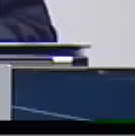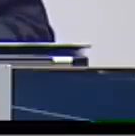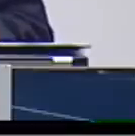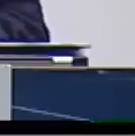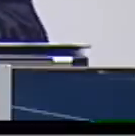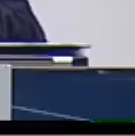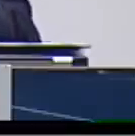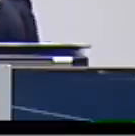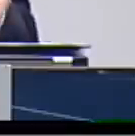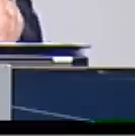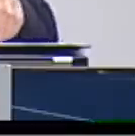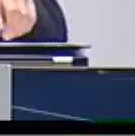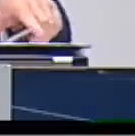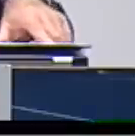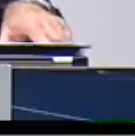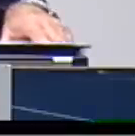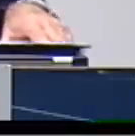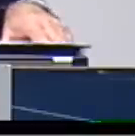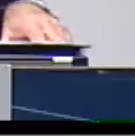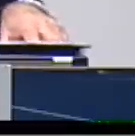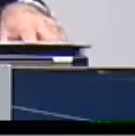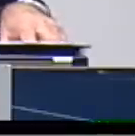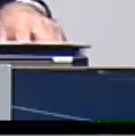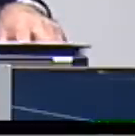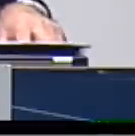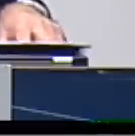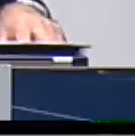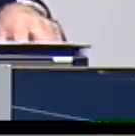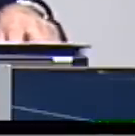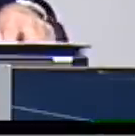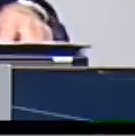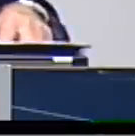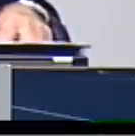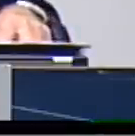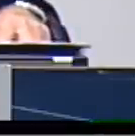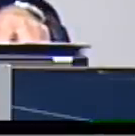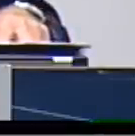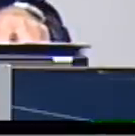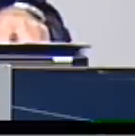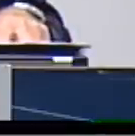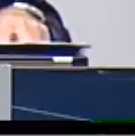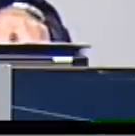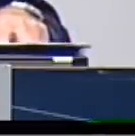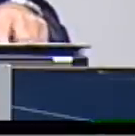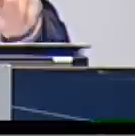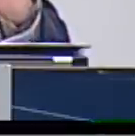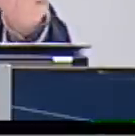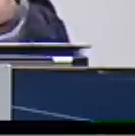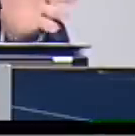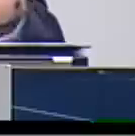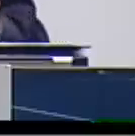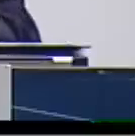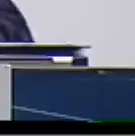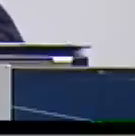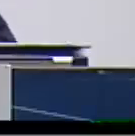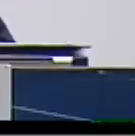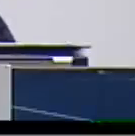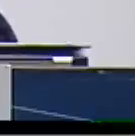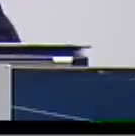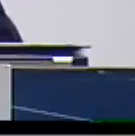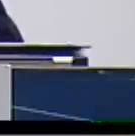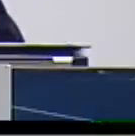nós ouviremos a palavra dos senhores Marcos Amazonas e Mariana Felizola, da Associação Neo TV, que vão